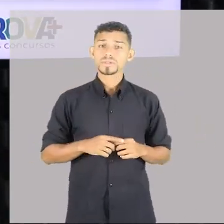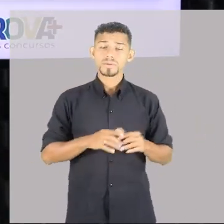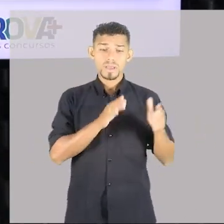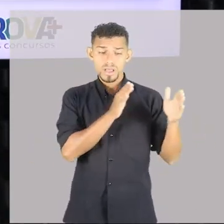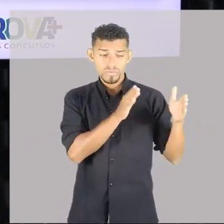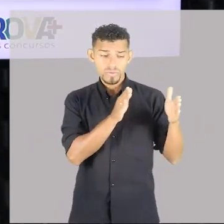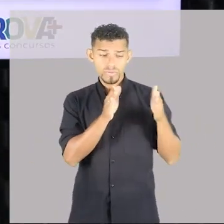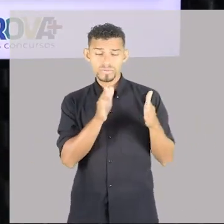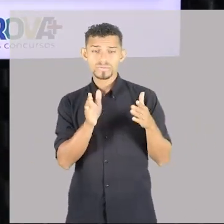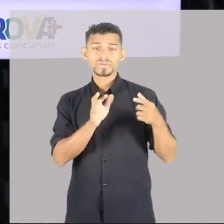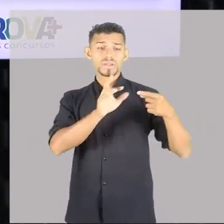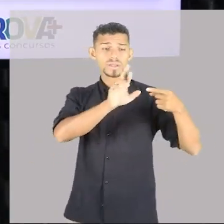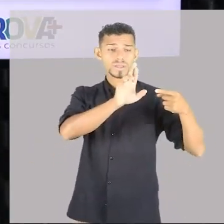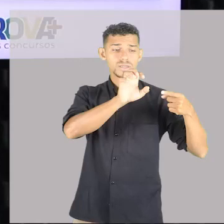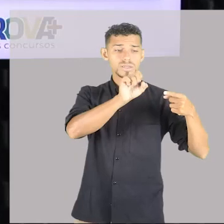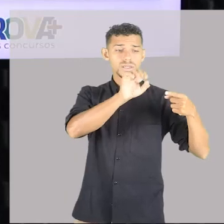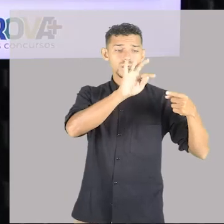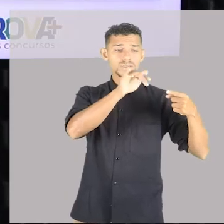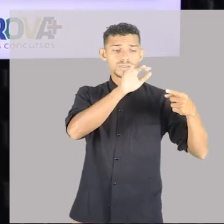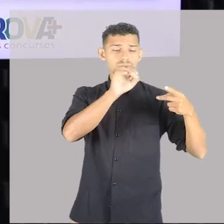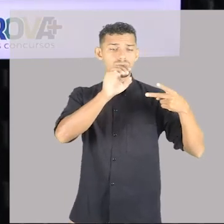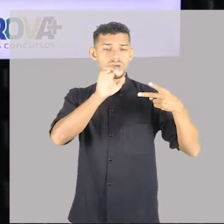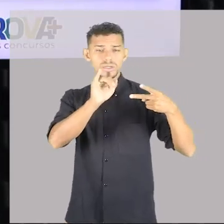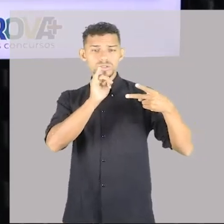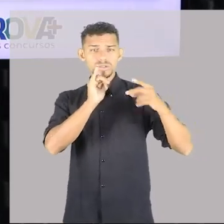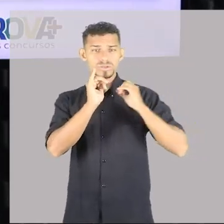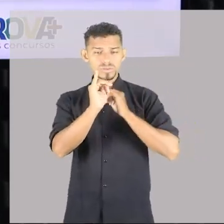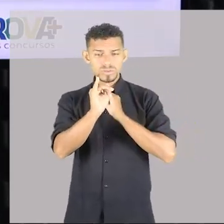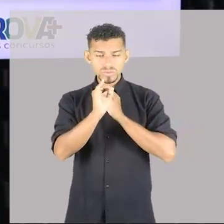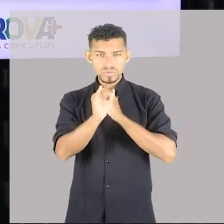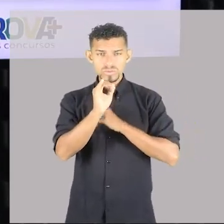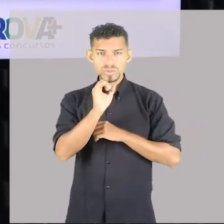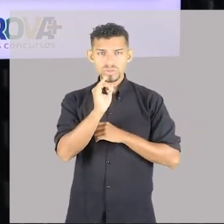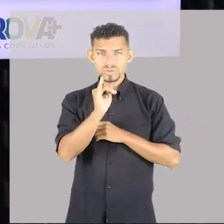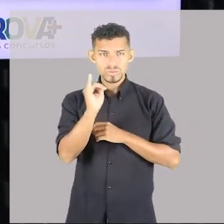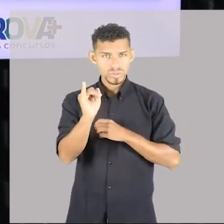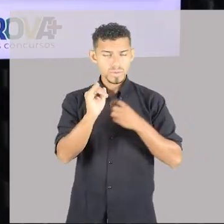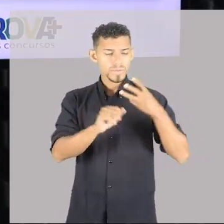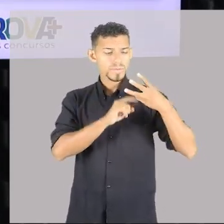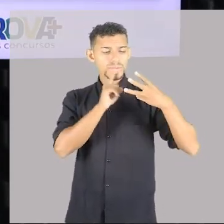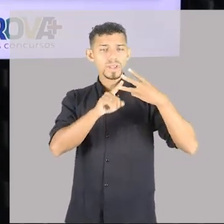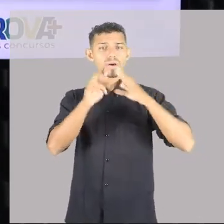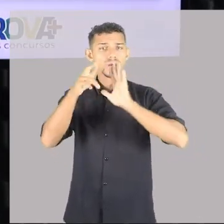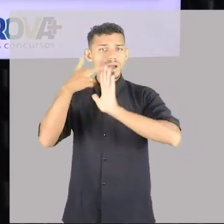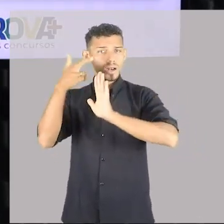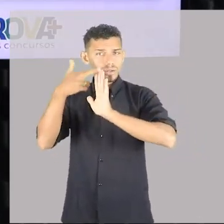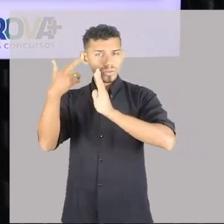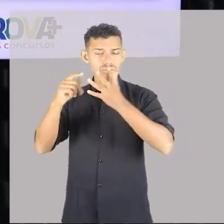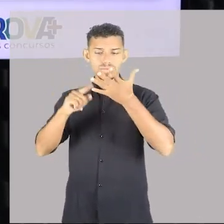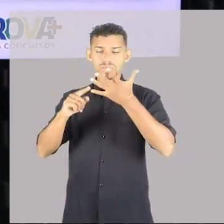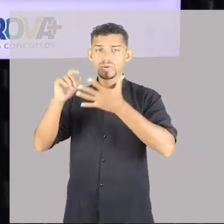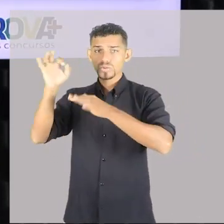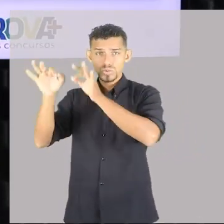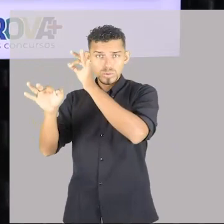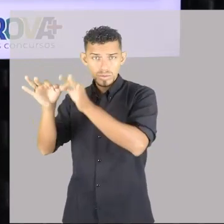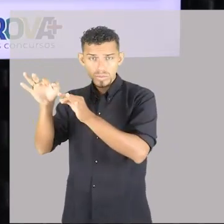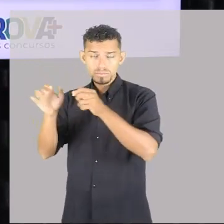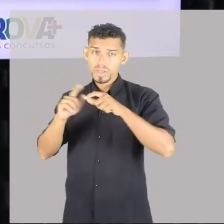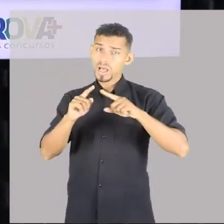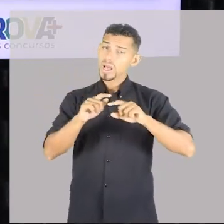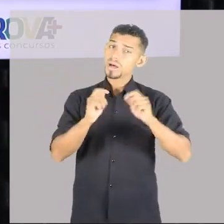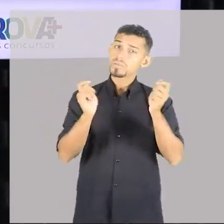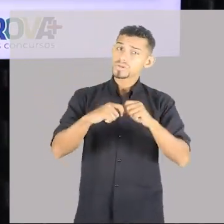importante. A instauração, a instrução, o relatório, o julgamento, as possibilidades de